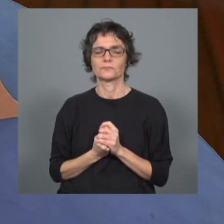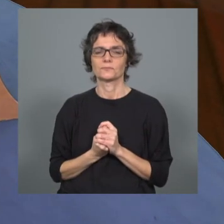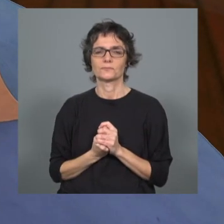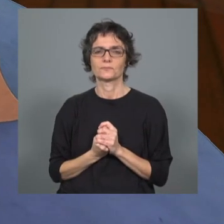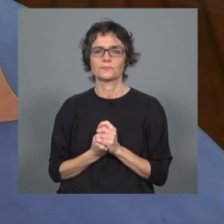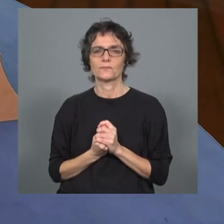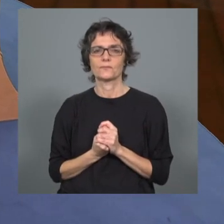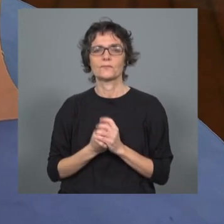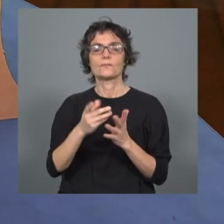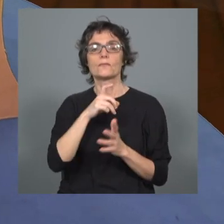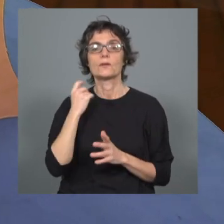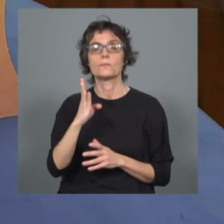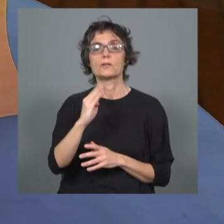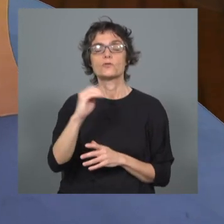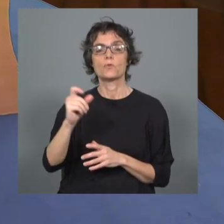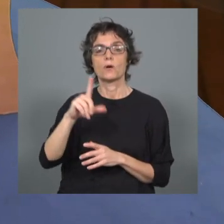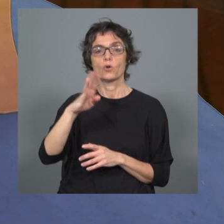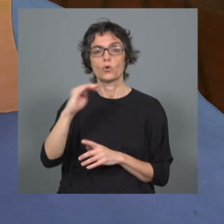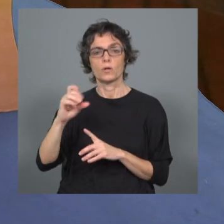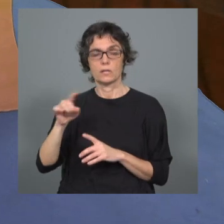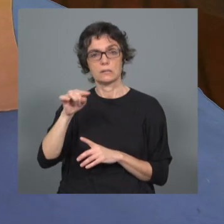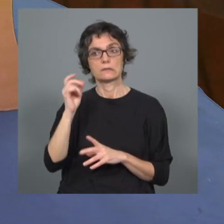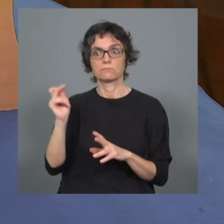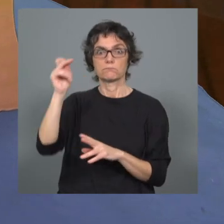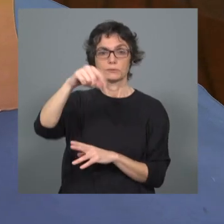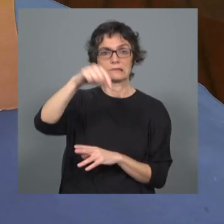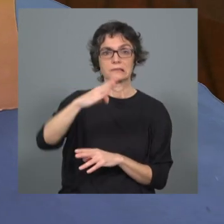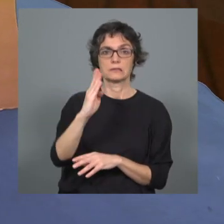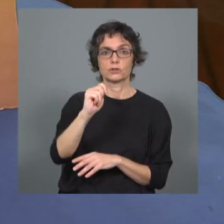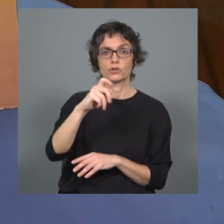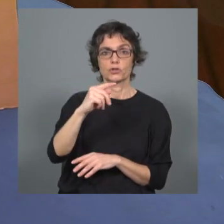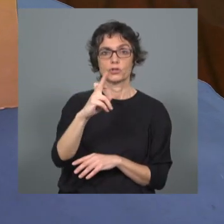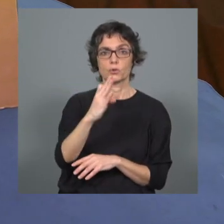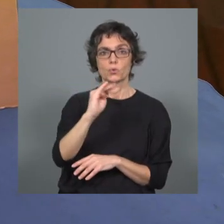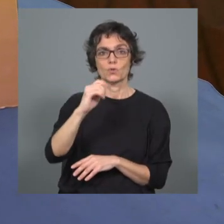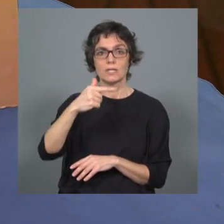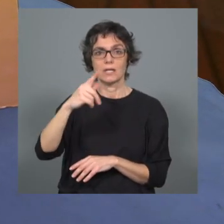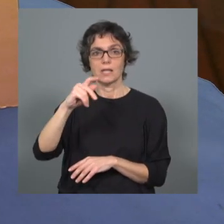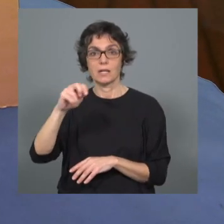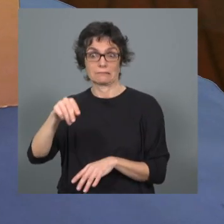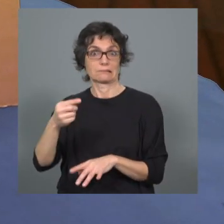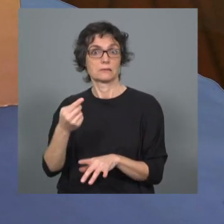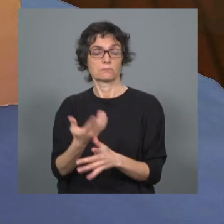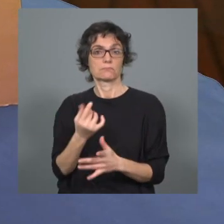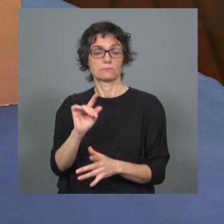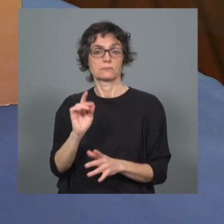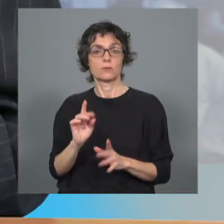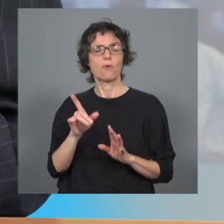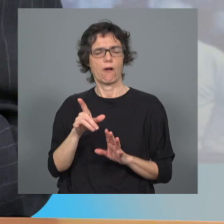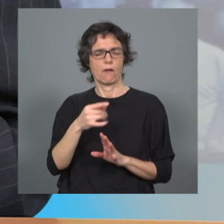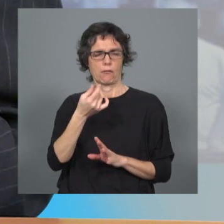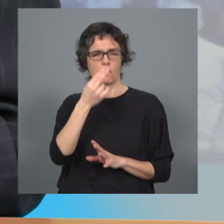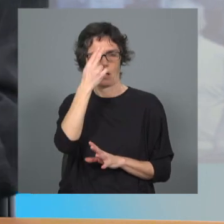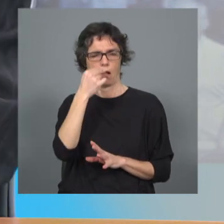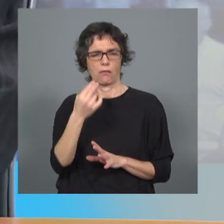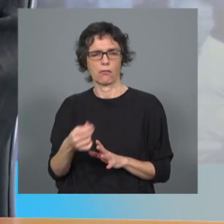Padre João Lourenço, a chegada a Jerusalém não é só simbólica, há de facto uma carga histórica muito